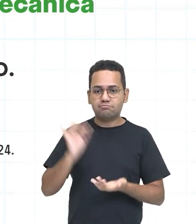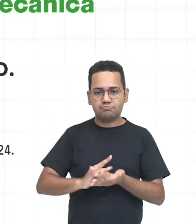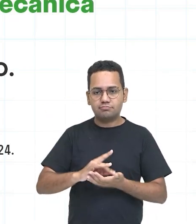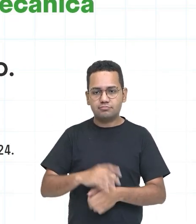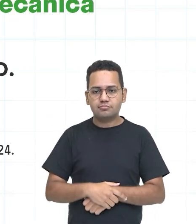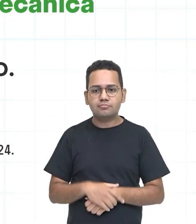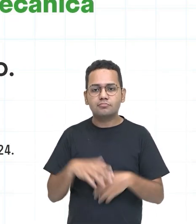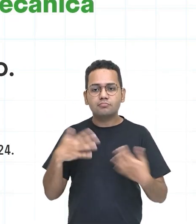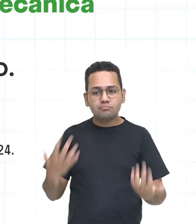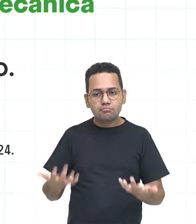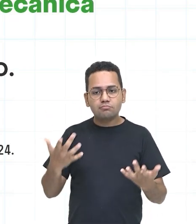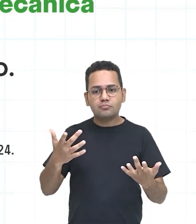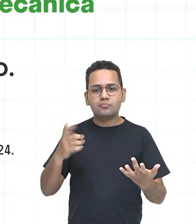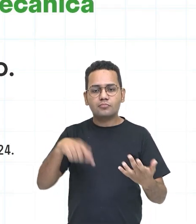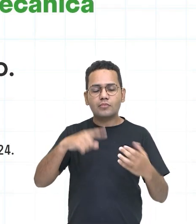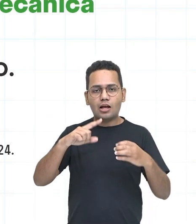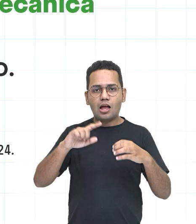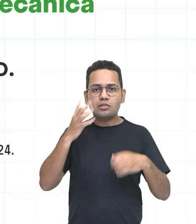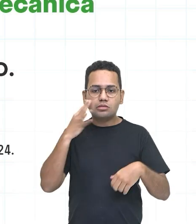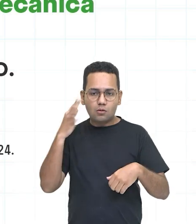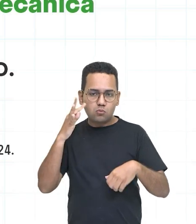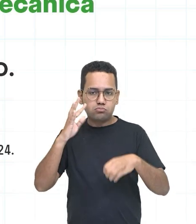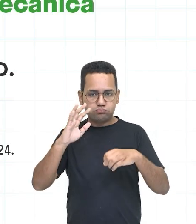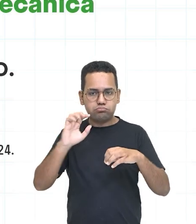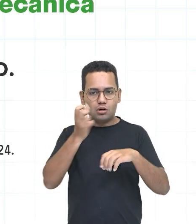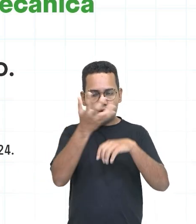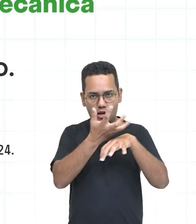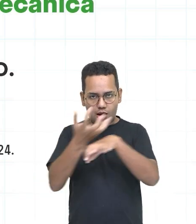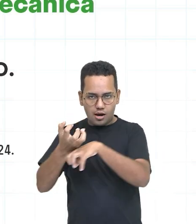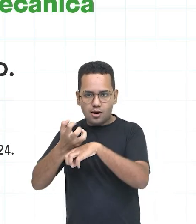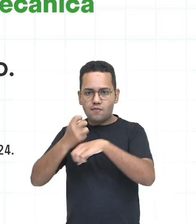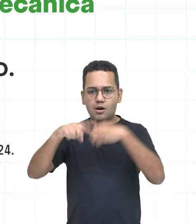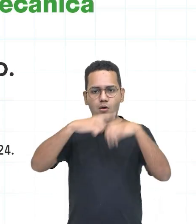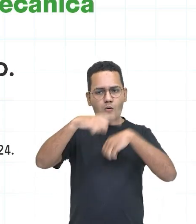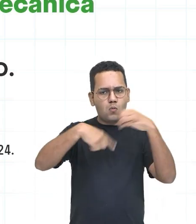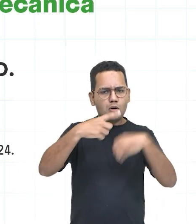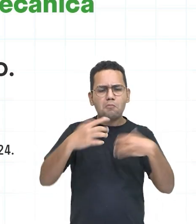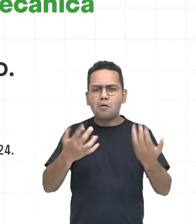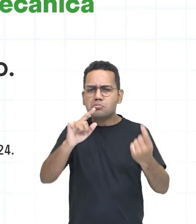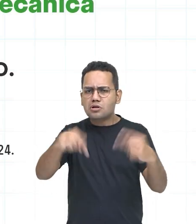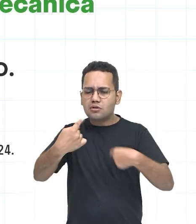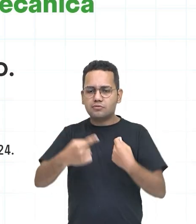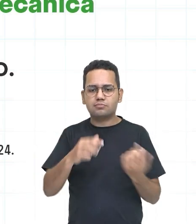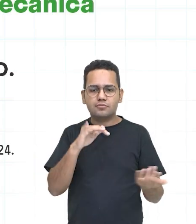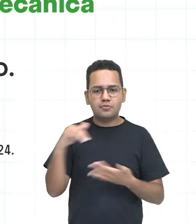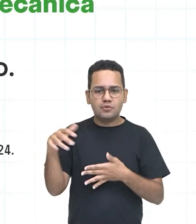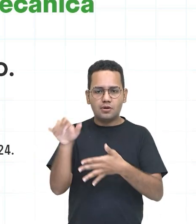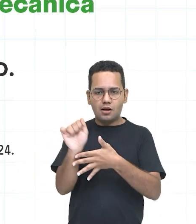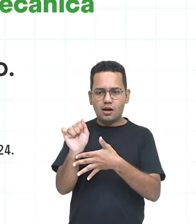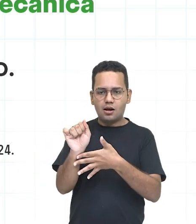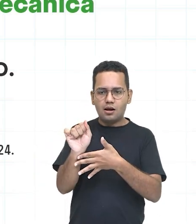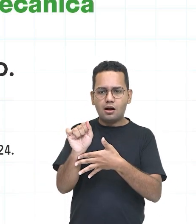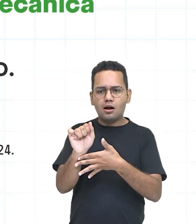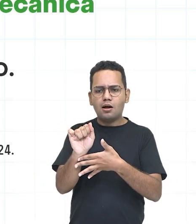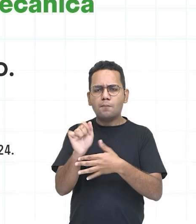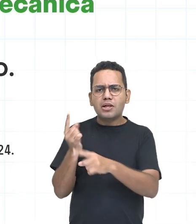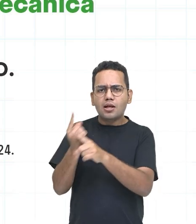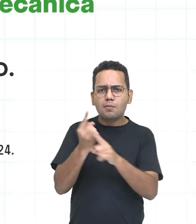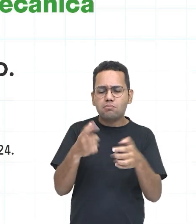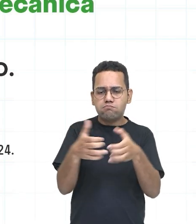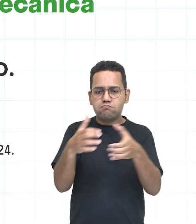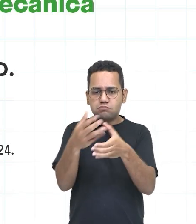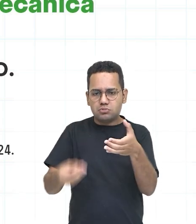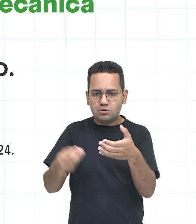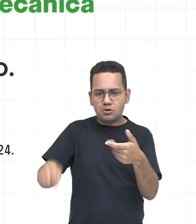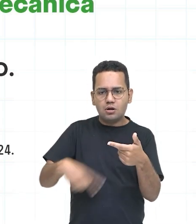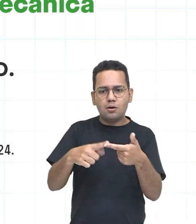desafio dessa teoria de gravidade quântica? Letra A, detectar a existência de buracos negros. B, que é a correta, reconciliar a